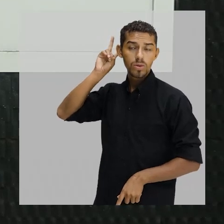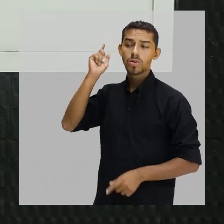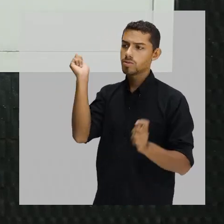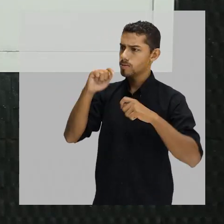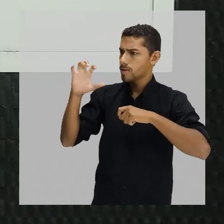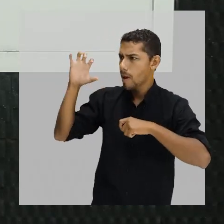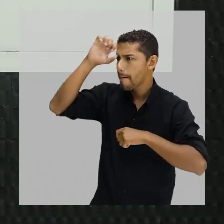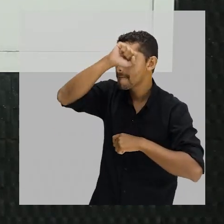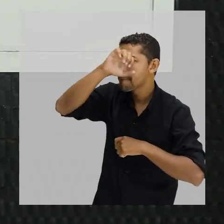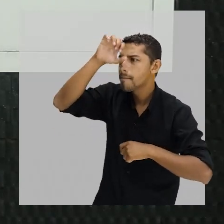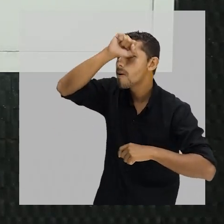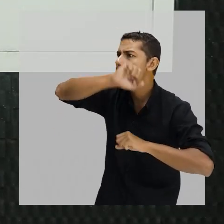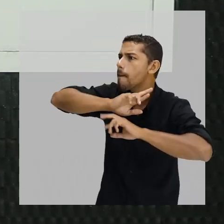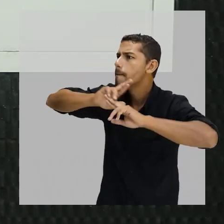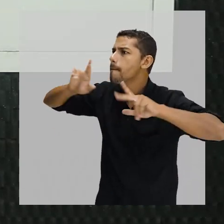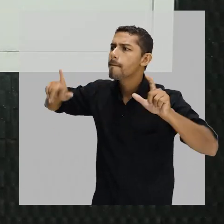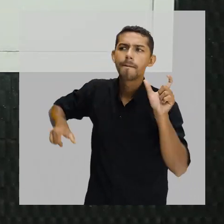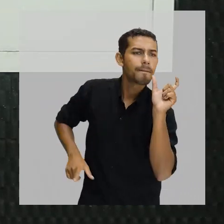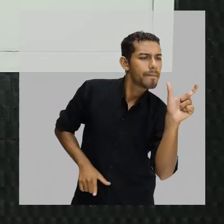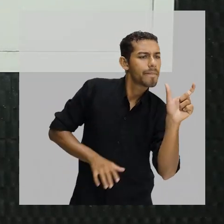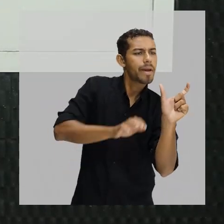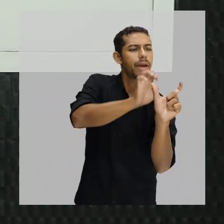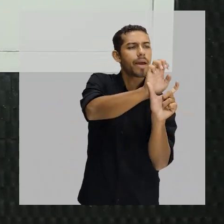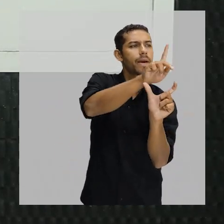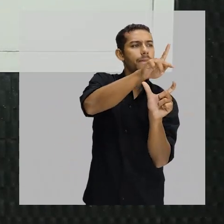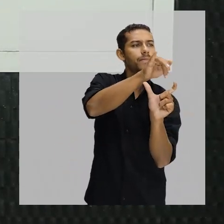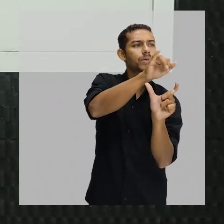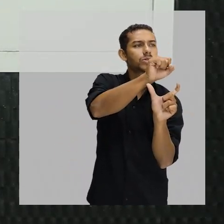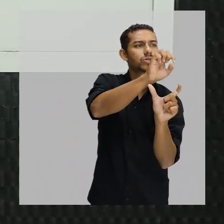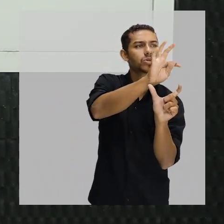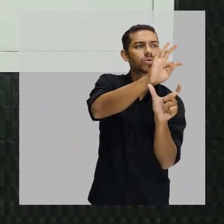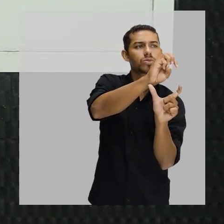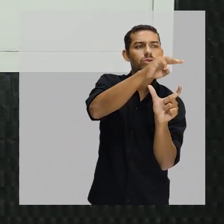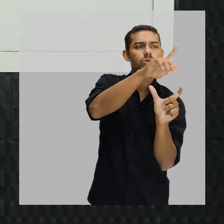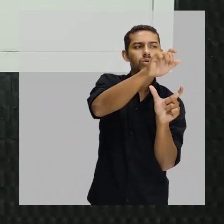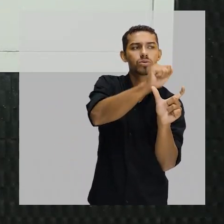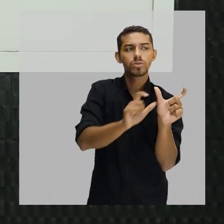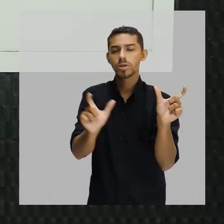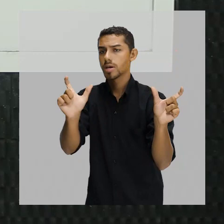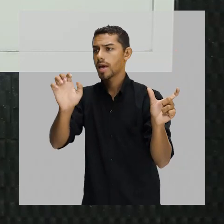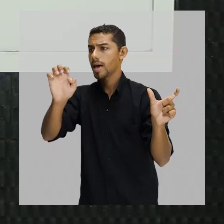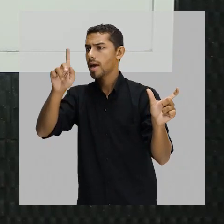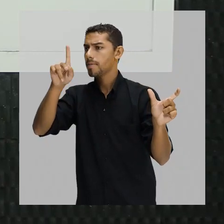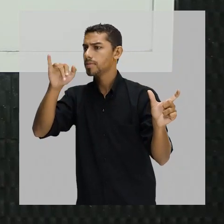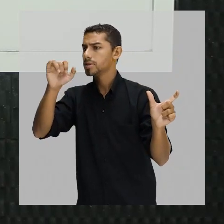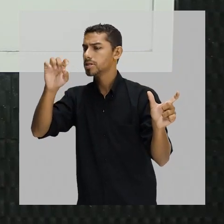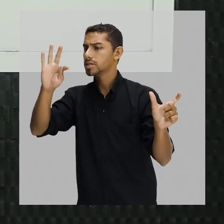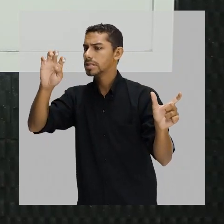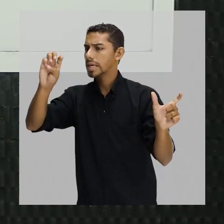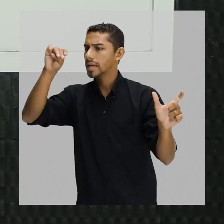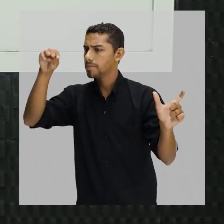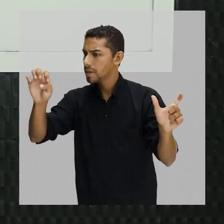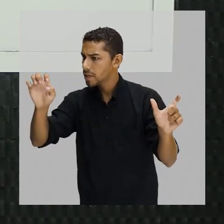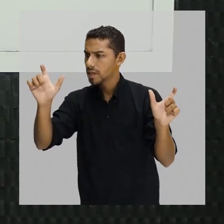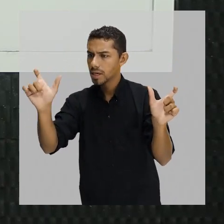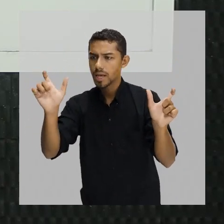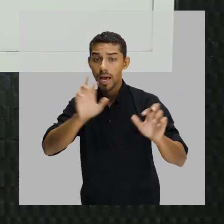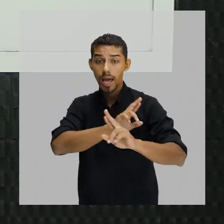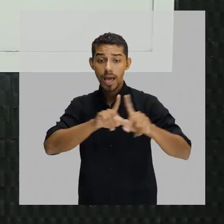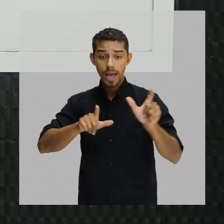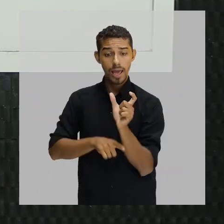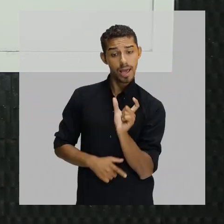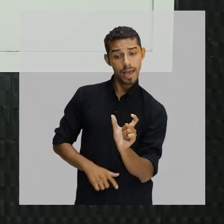diferenciar o que nós chamamos de epistemologia, o que nós chamamos de episteme, ela é diferente da expressão doxa,